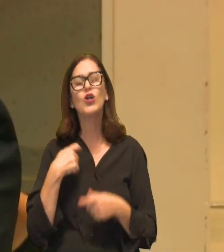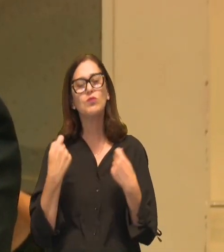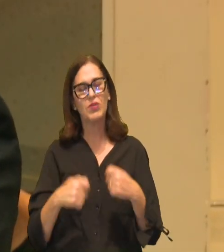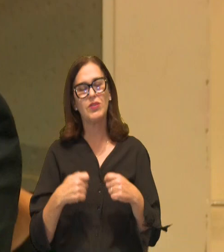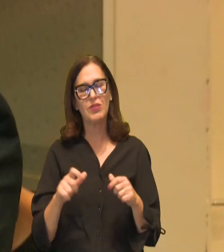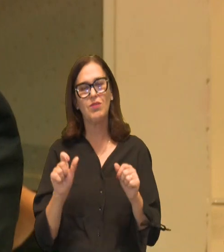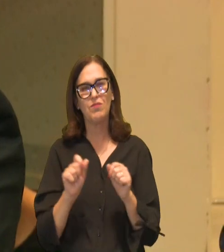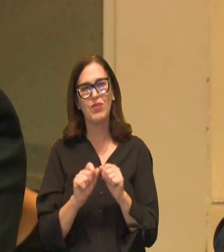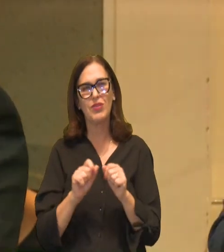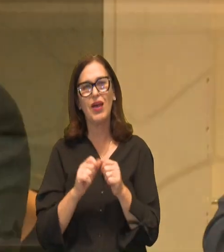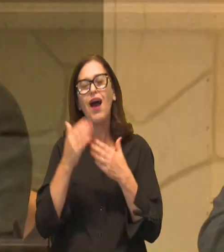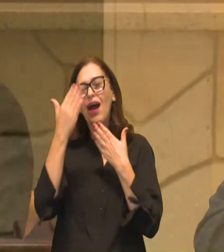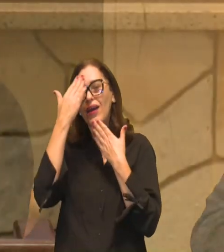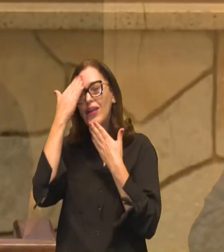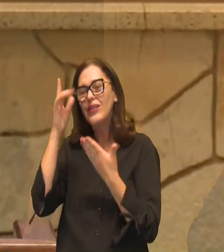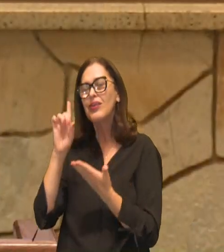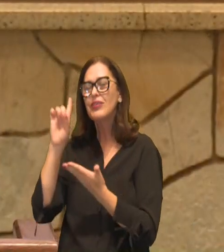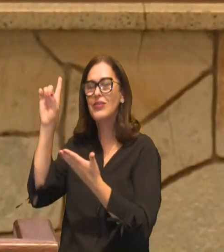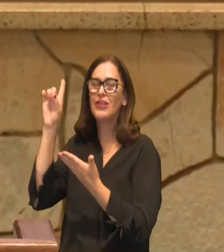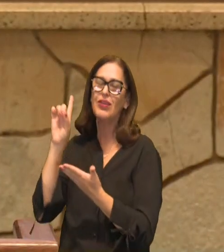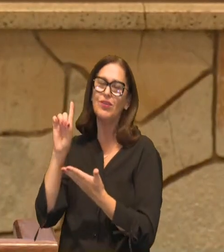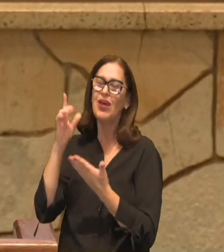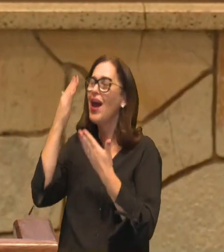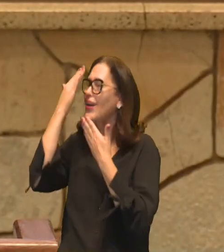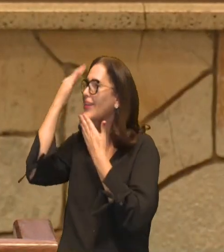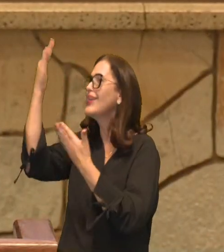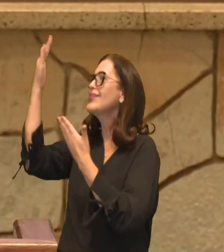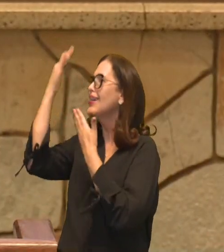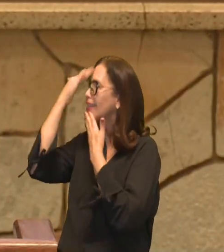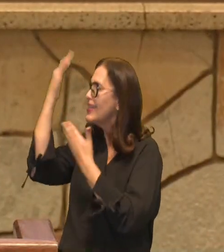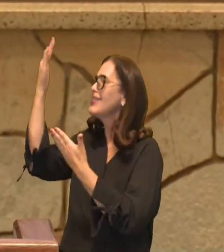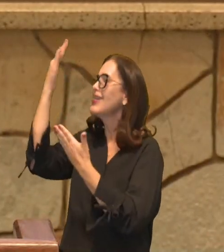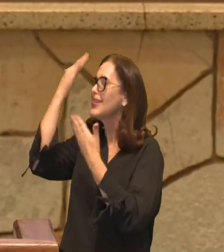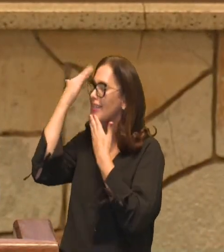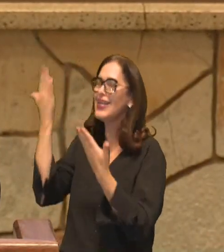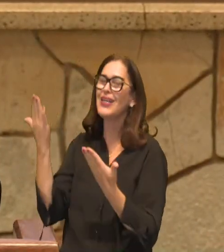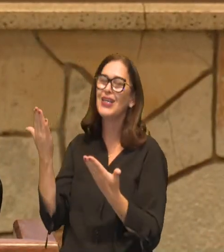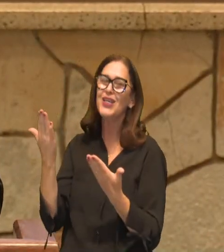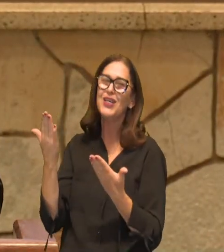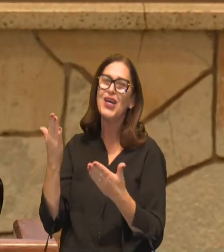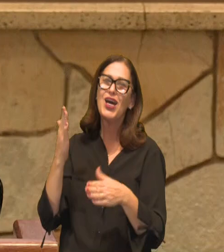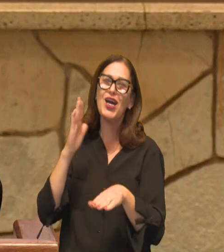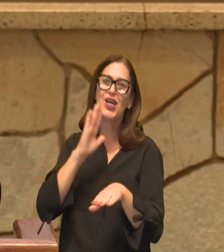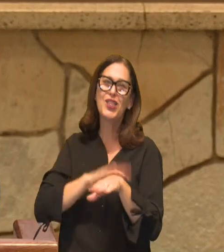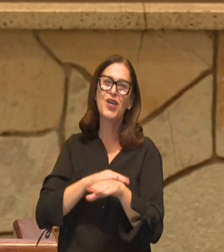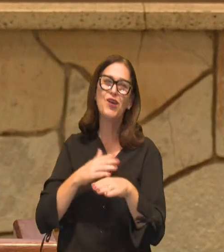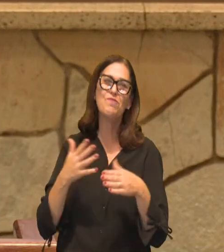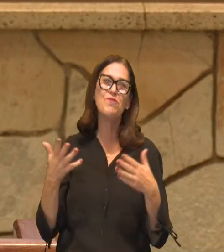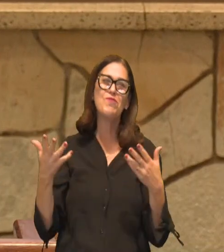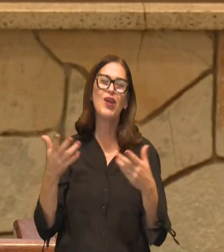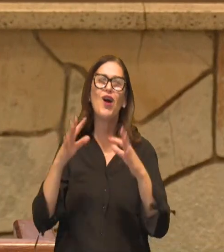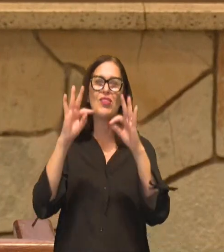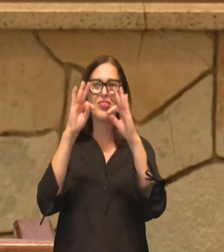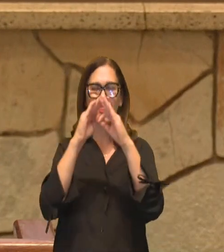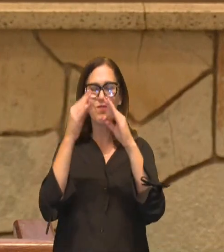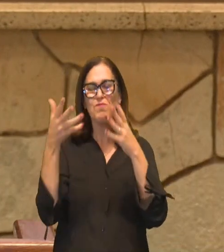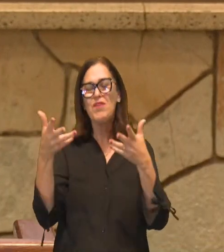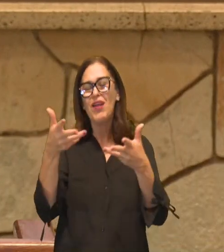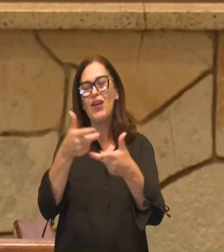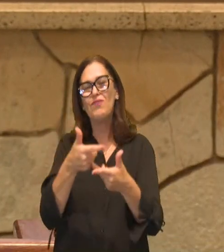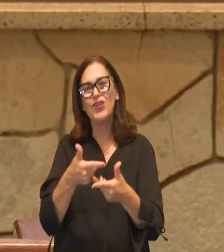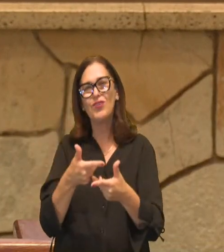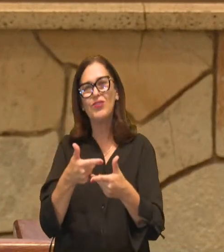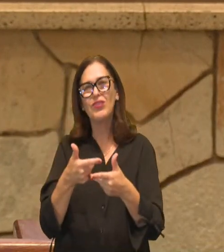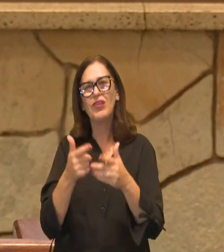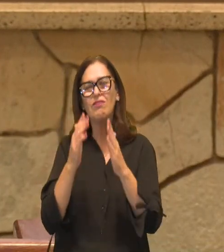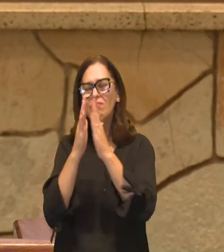fazer. Agradeça a Deus, agradeça, agradeça. Que templo maravilhoso temos aqui para louvar ao Senhor, quando temos